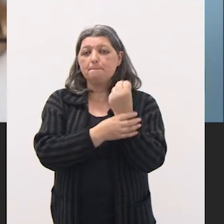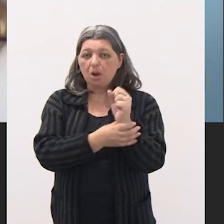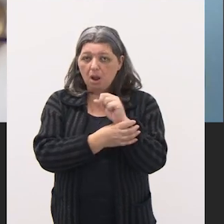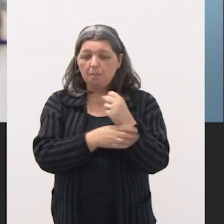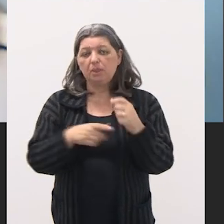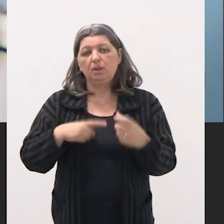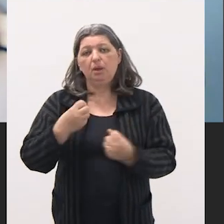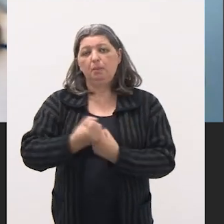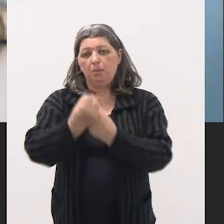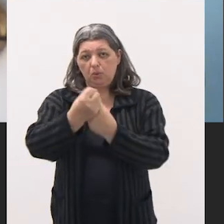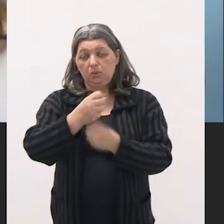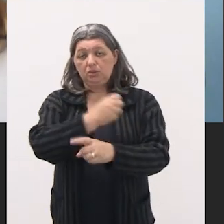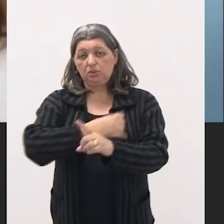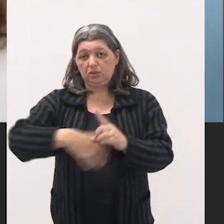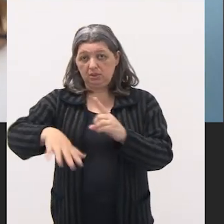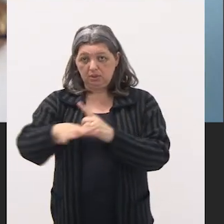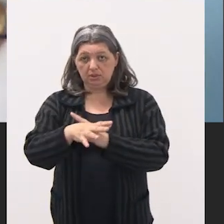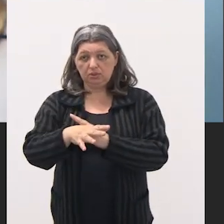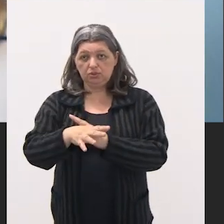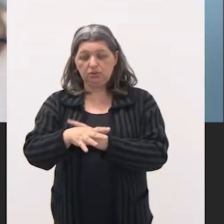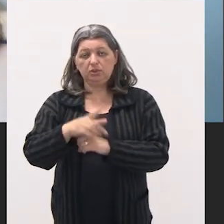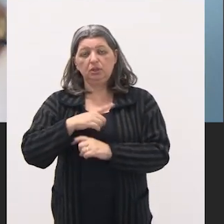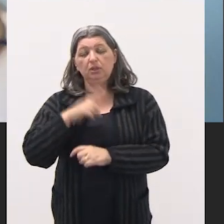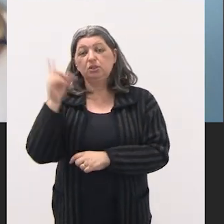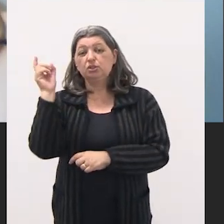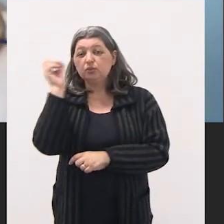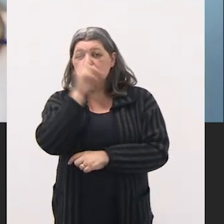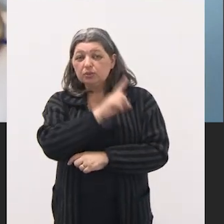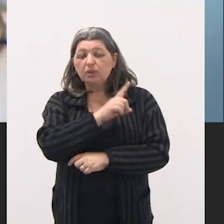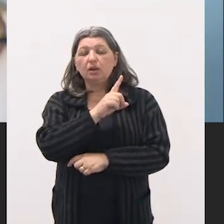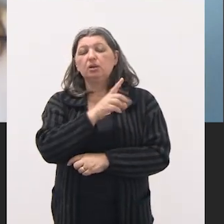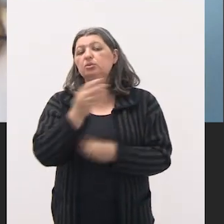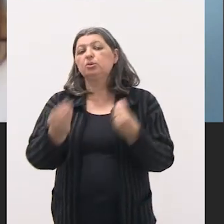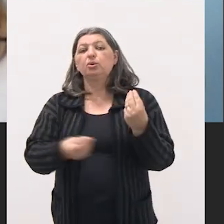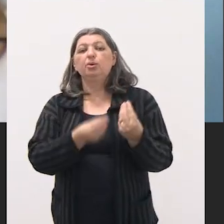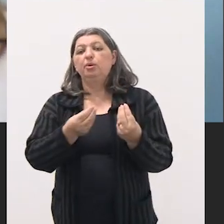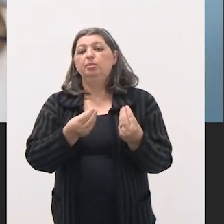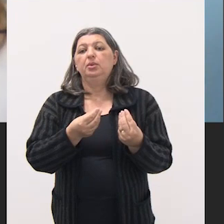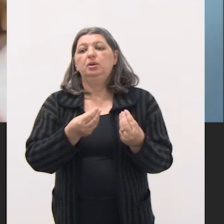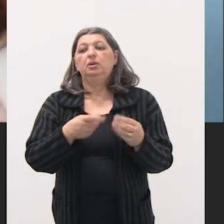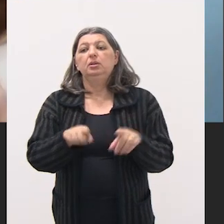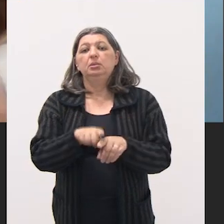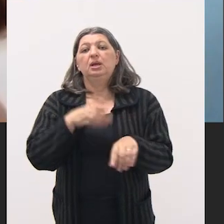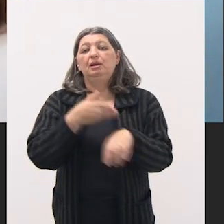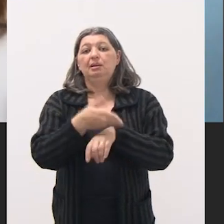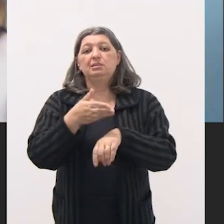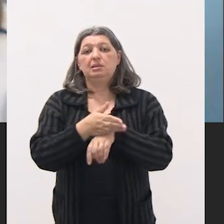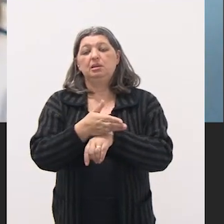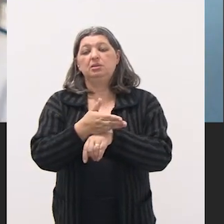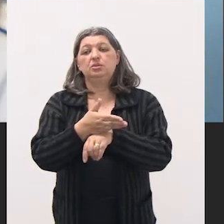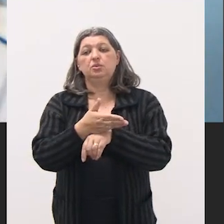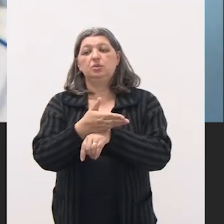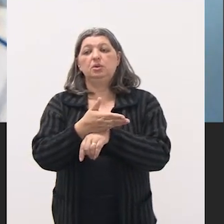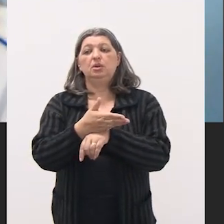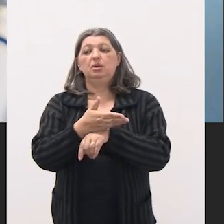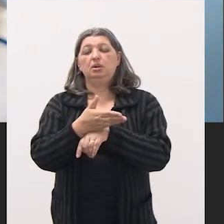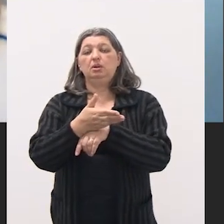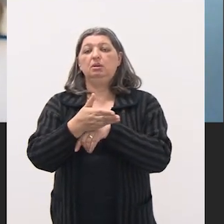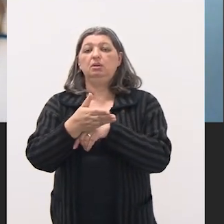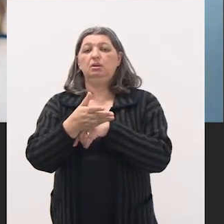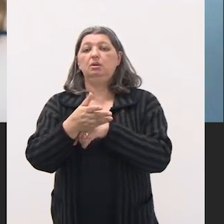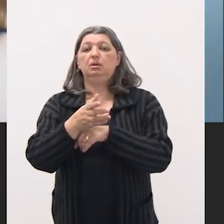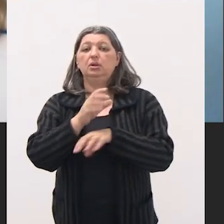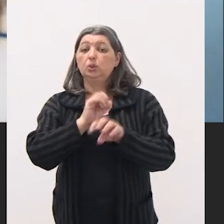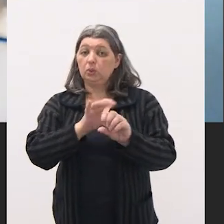têm dificuldade em relação à sua escolaridade, e isso vai se refletir na